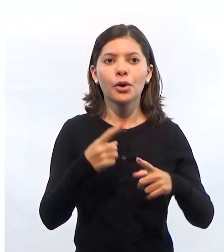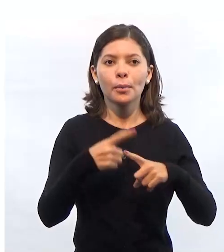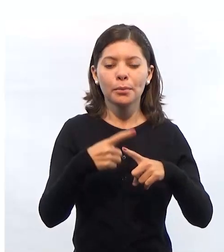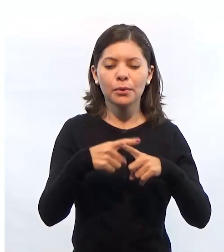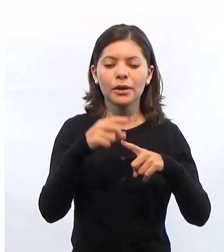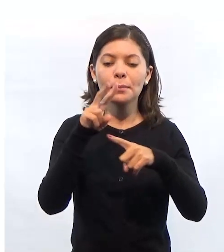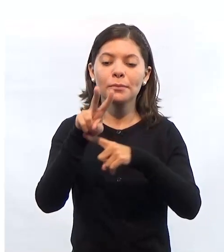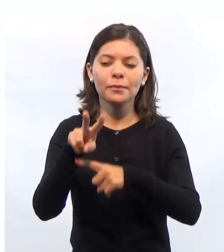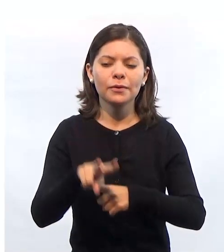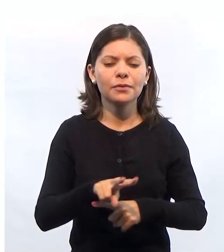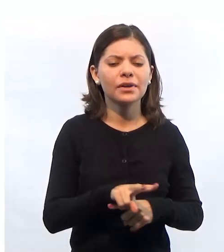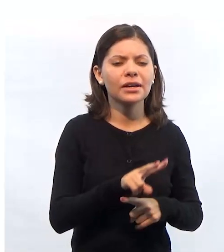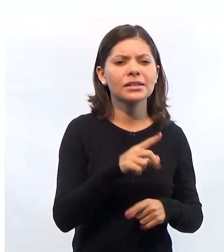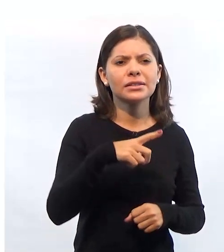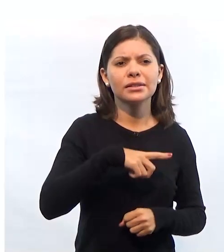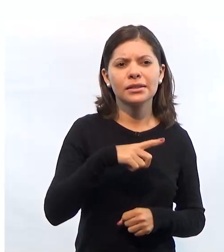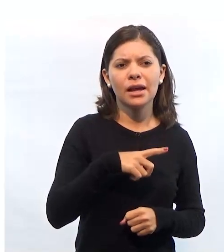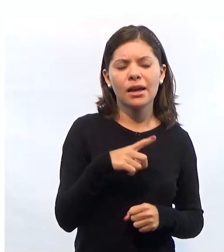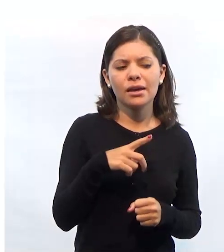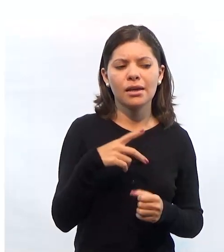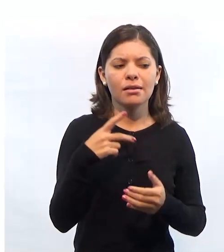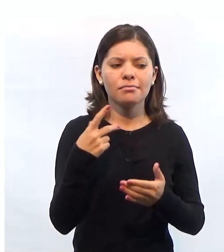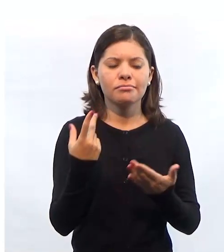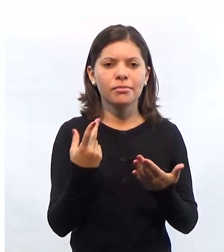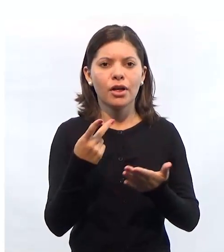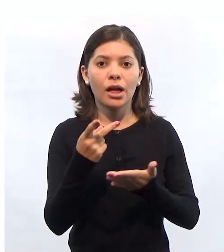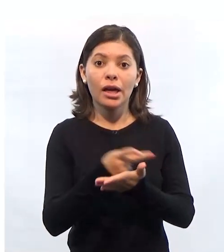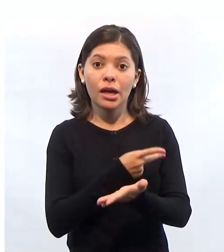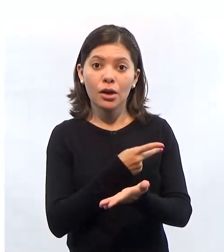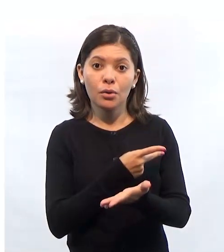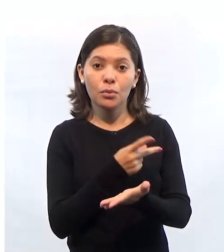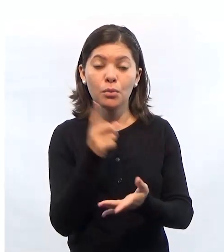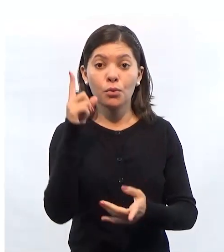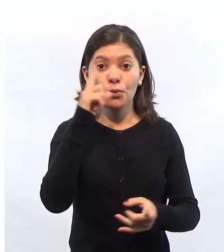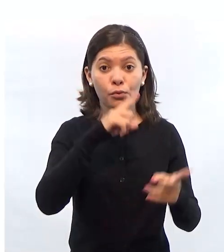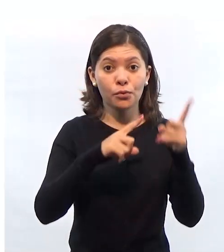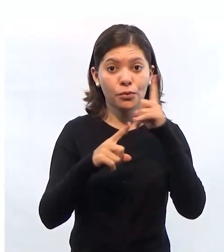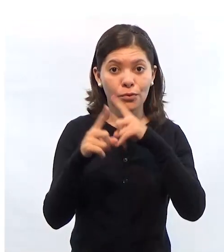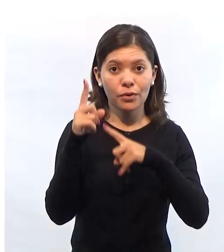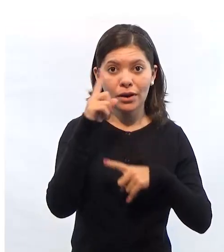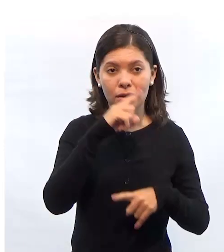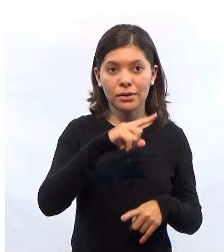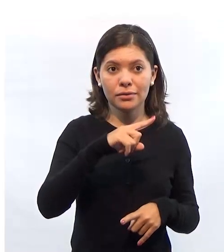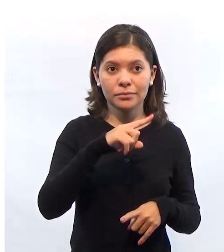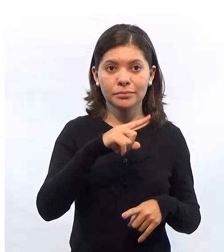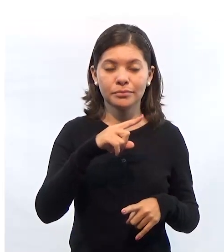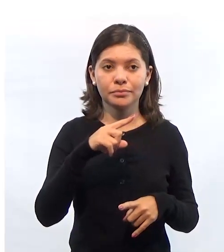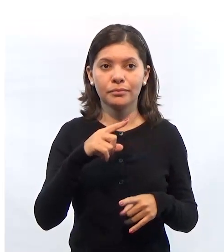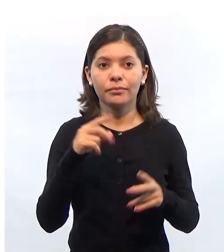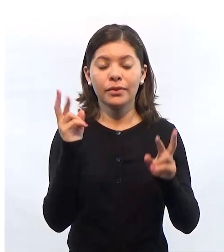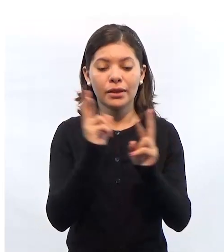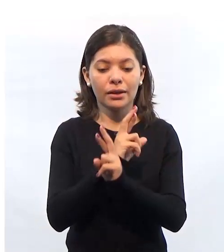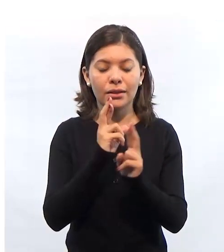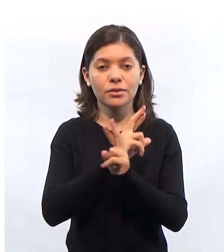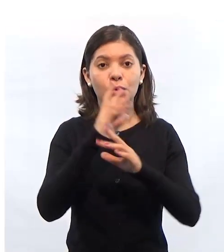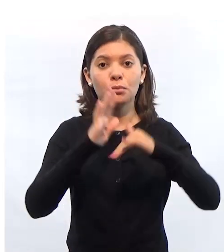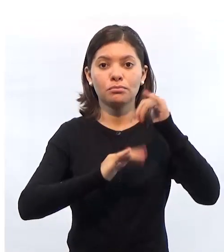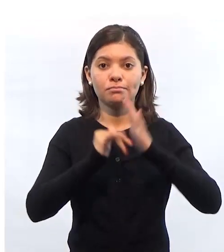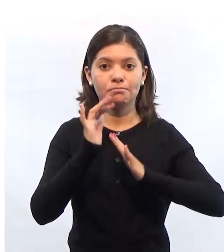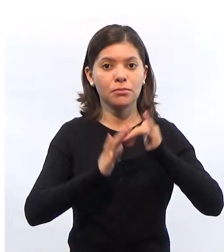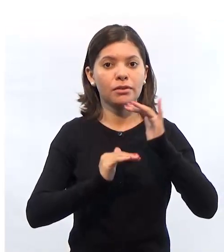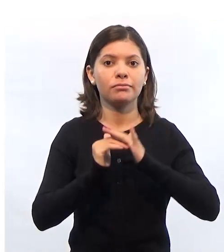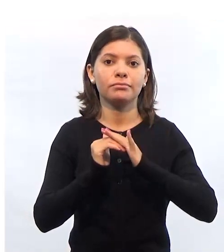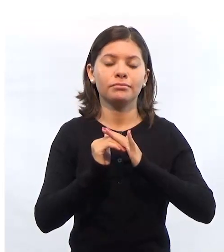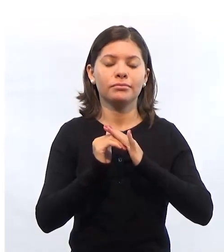verificar se algum desviou variação isso é a falha ou erro em relação desempenho